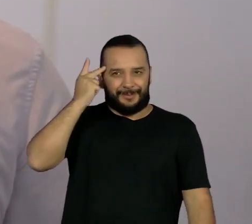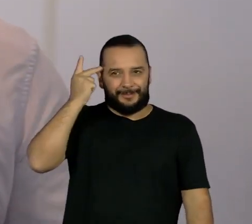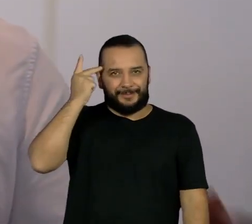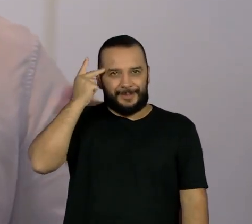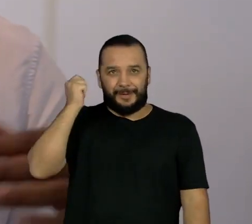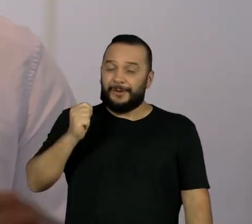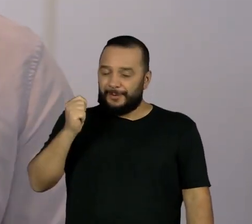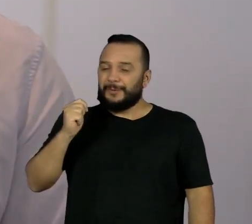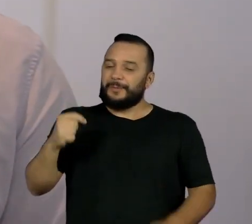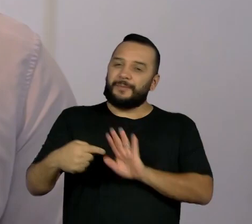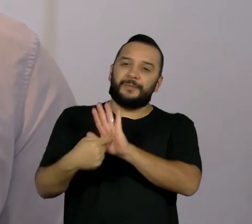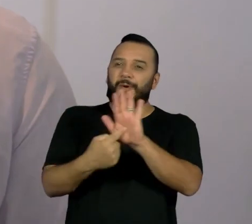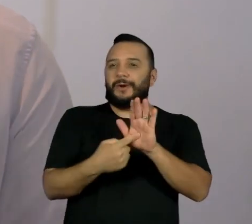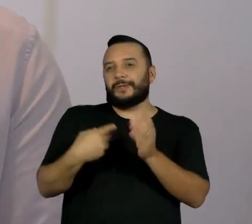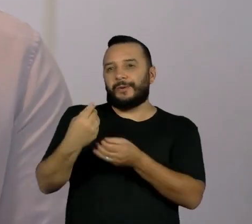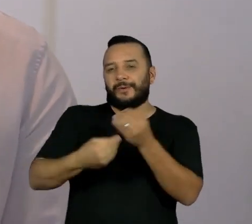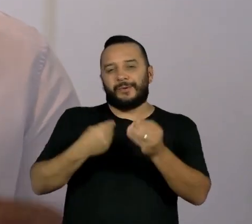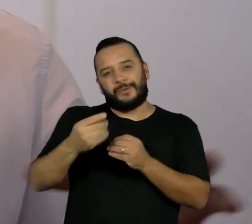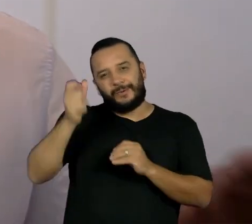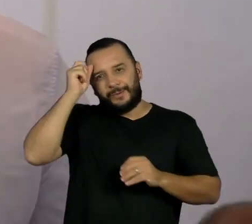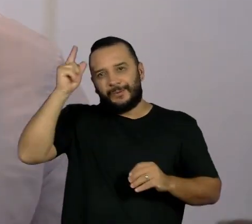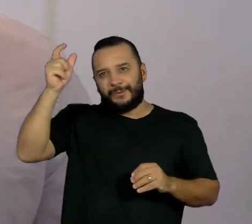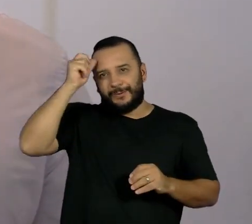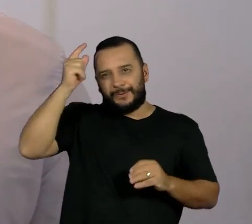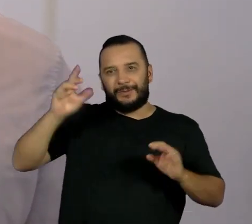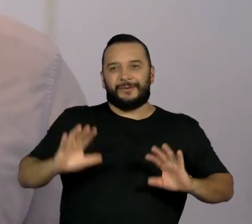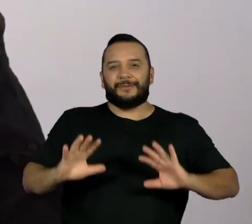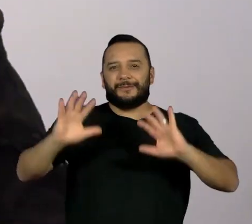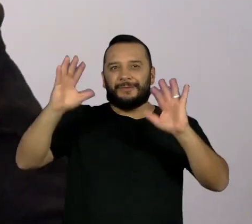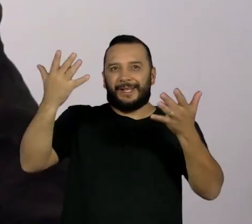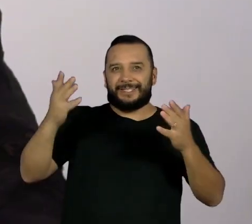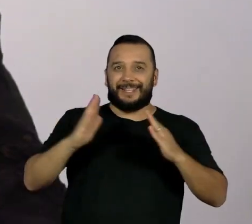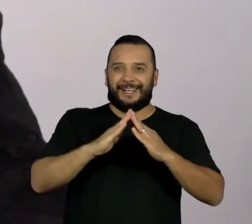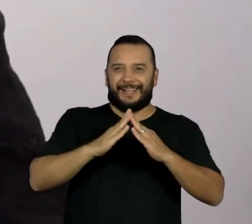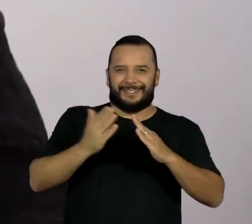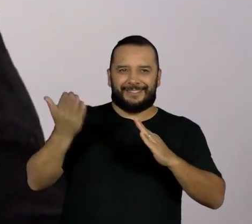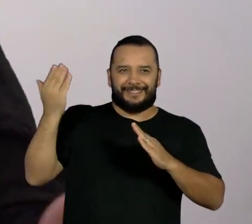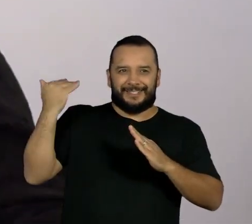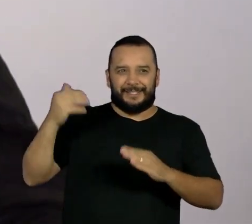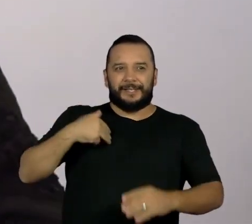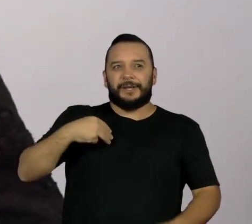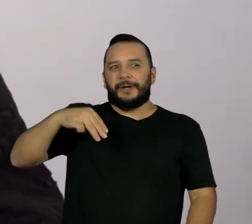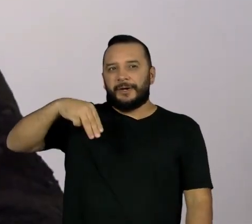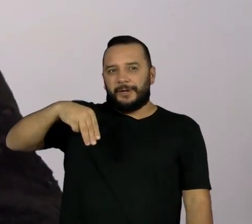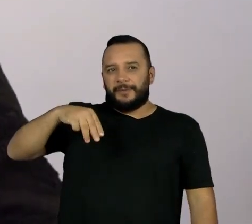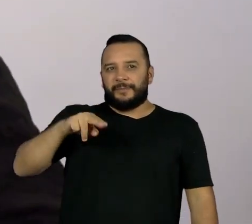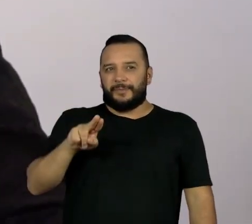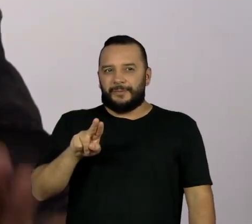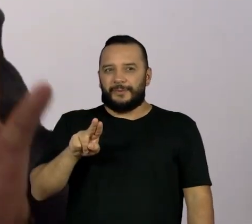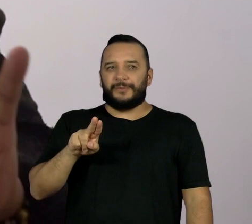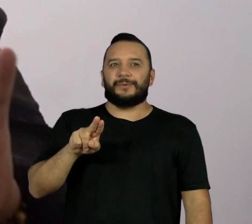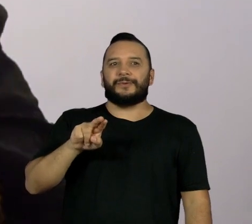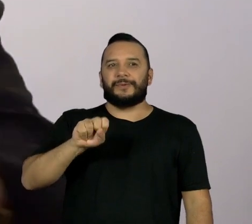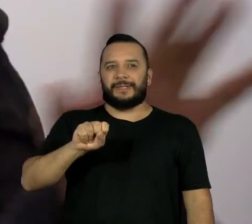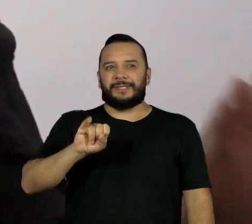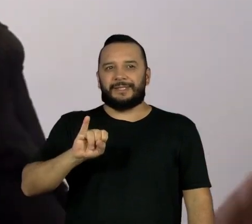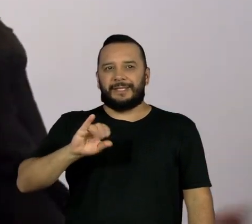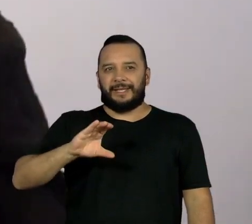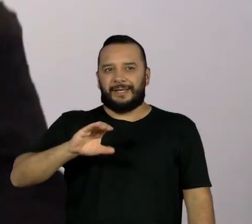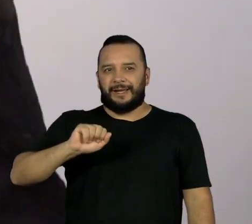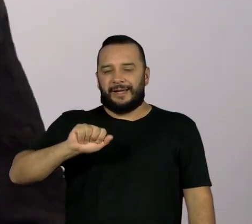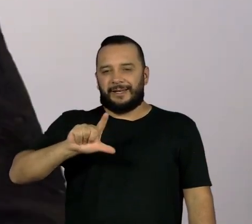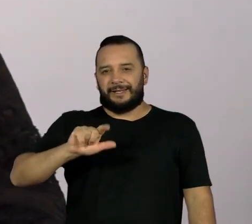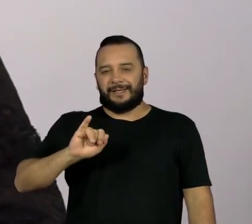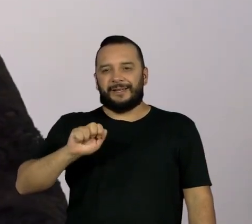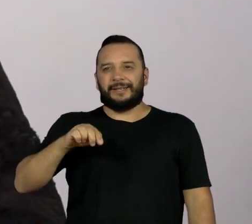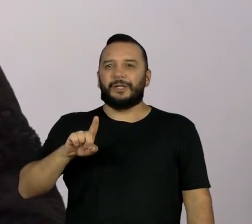resgatar toda aquela cultura que tinha nas festas de casa, né? O Musicaleando, ele nasceu de uma